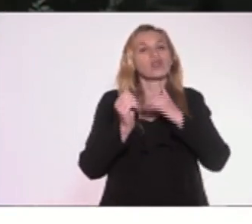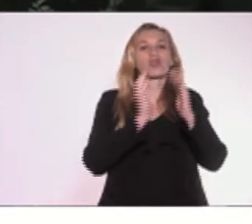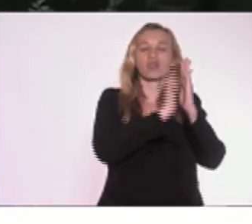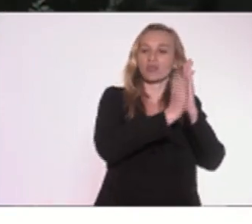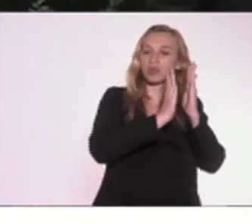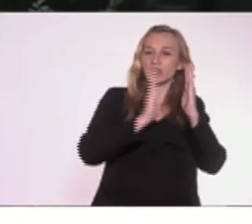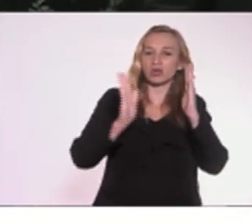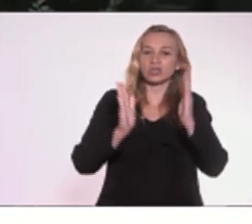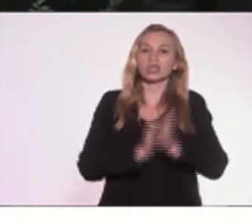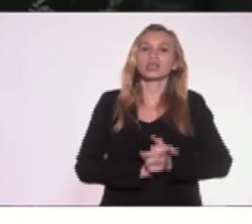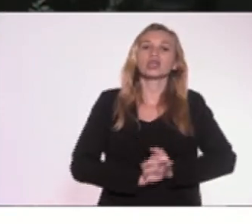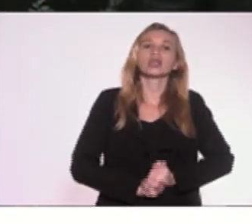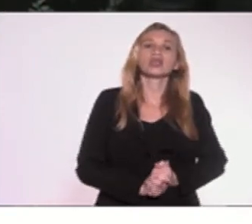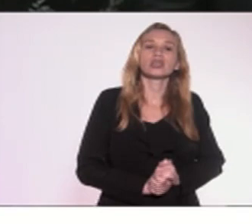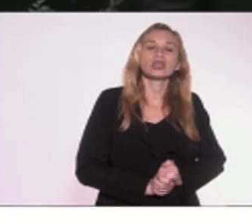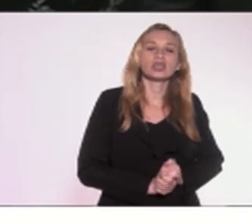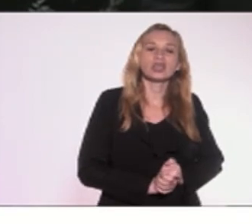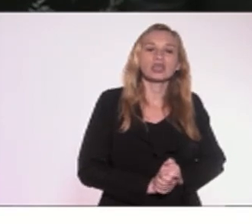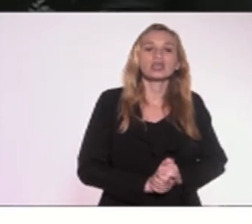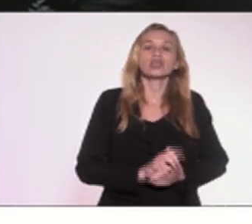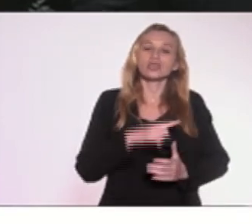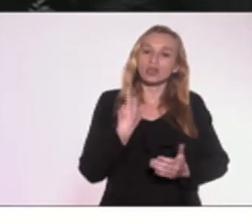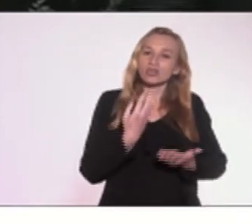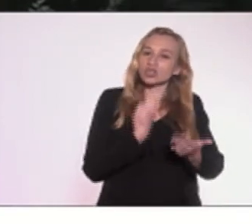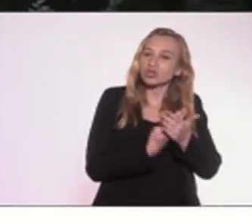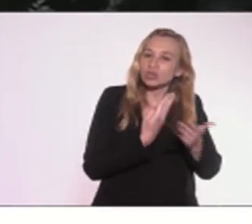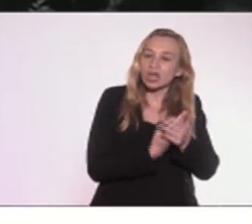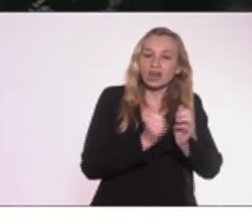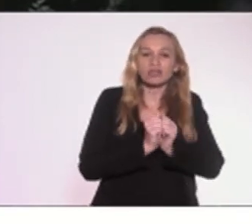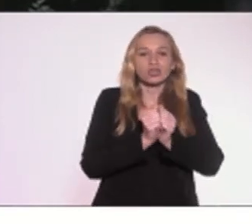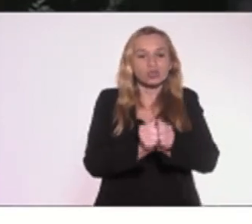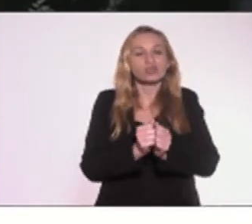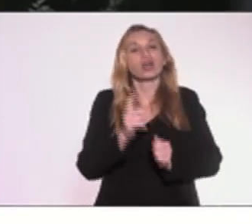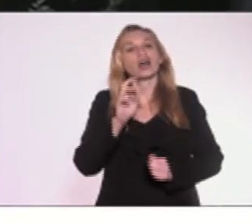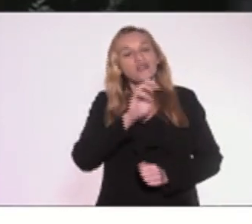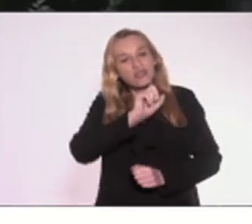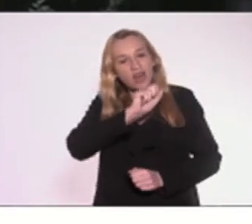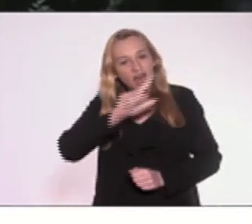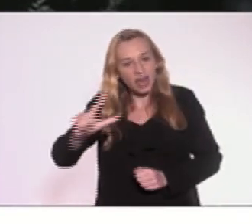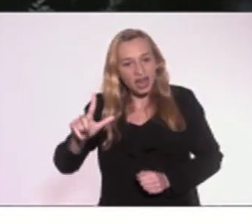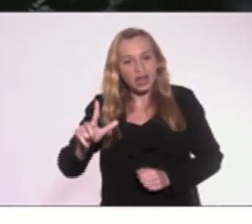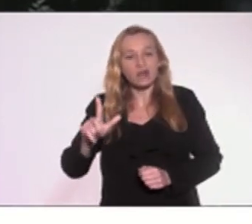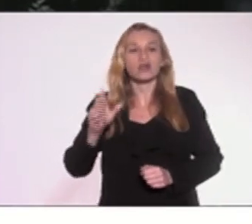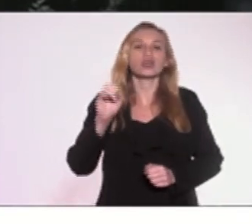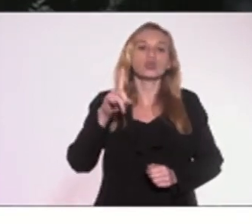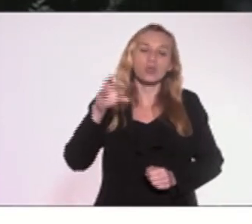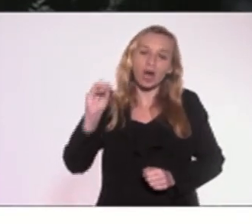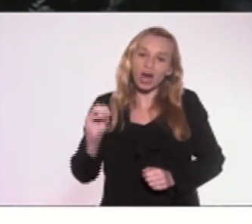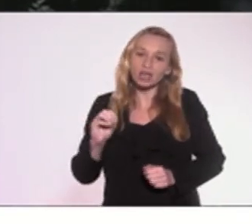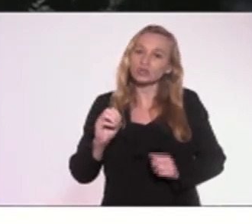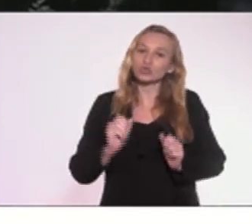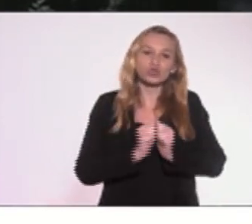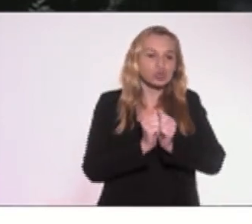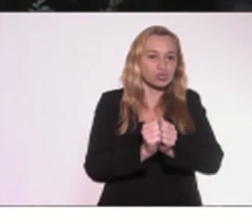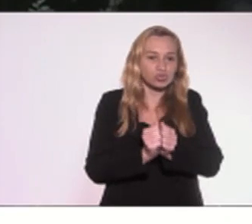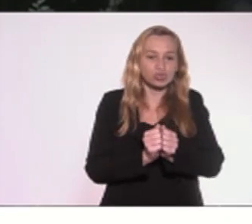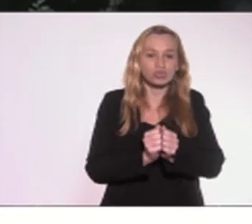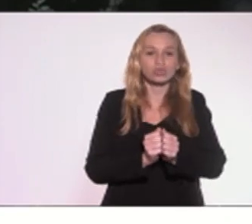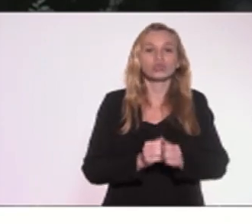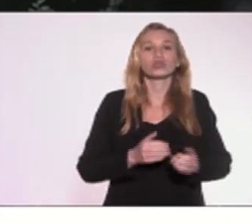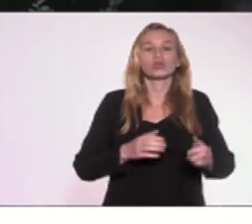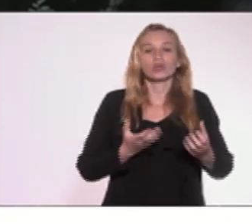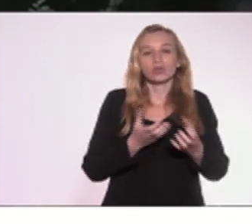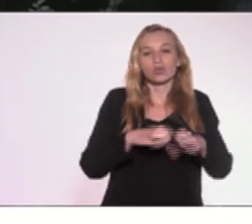E coincidentemente, os que estudavam juntos, Rafael, Eduardo, passaram juntos. E aí, passamos no